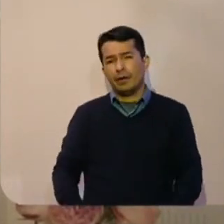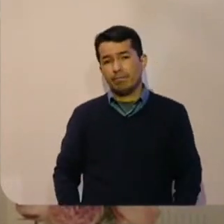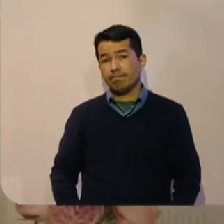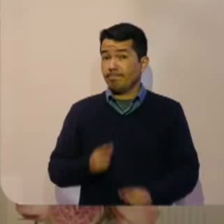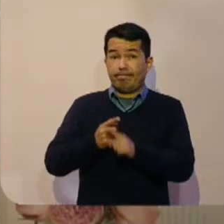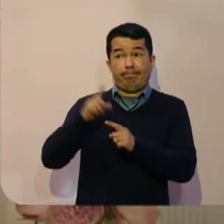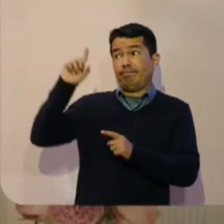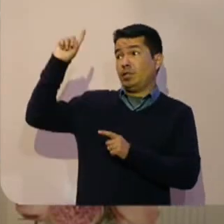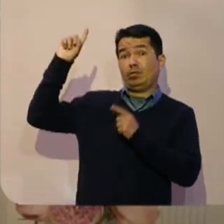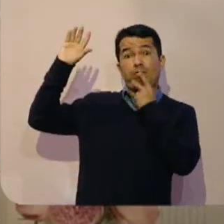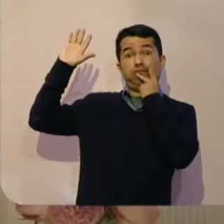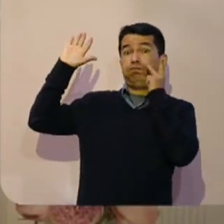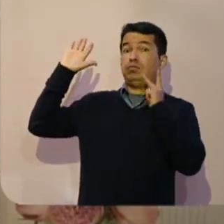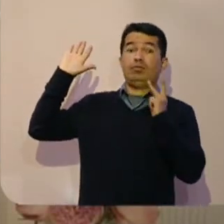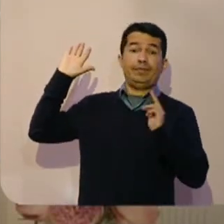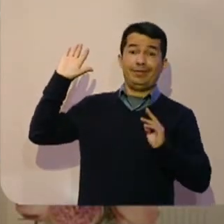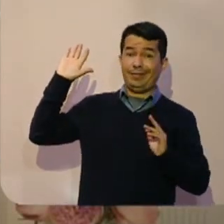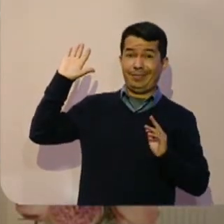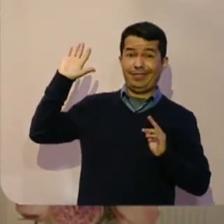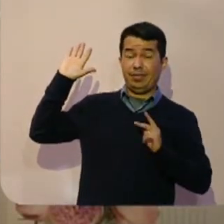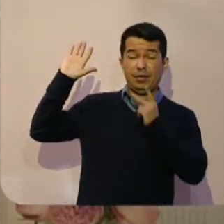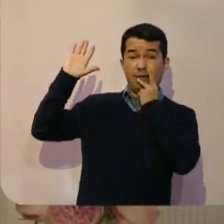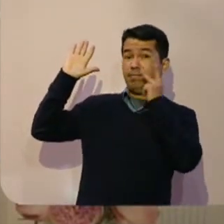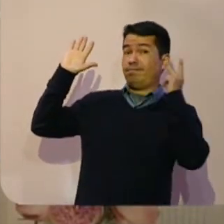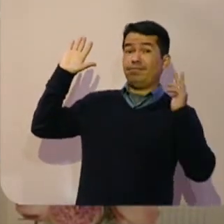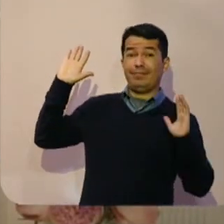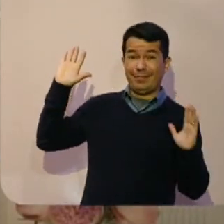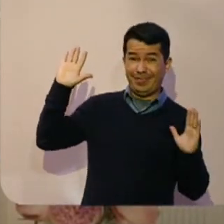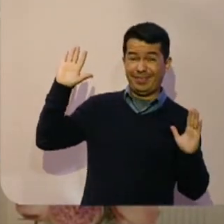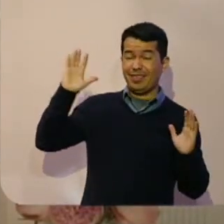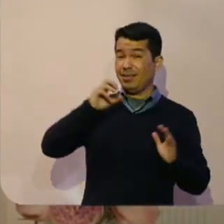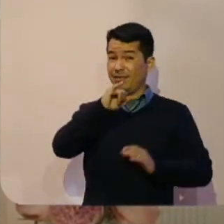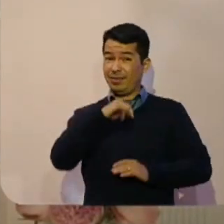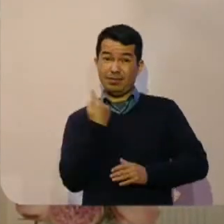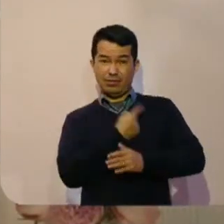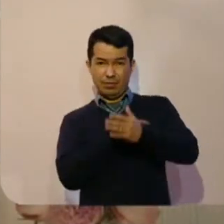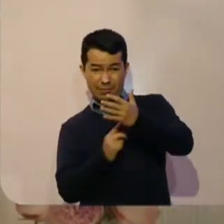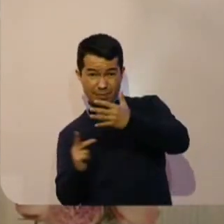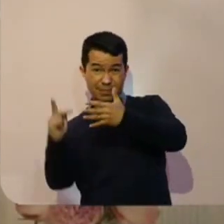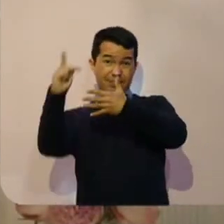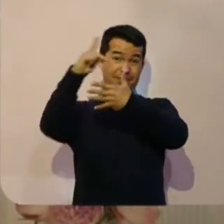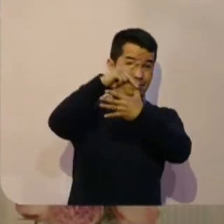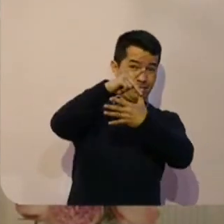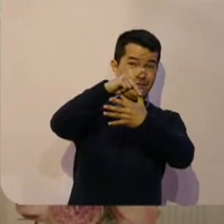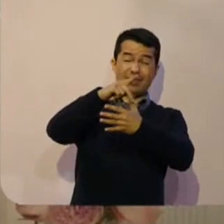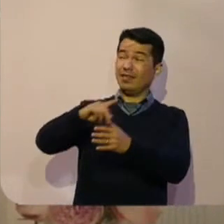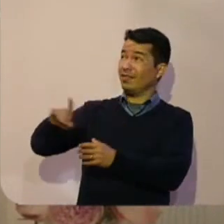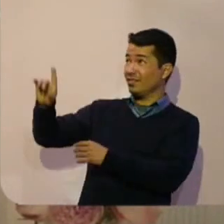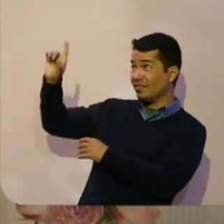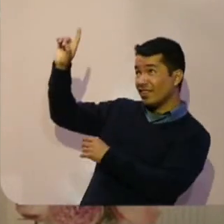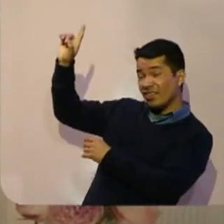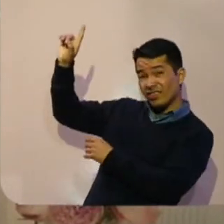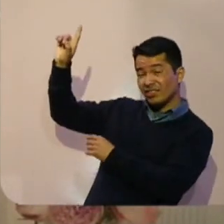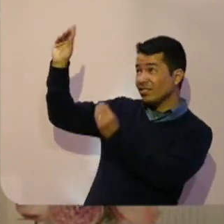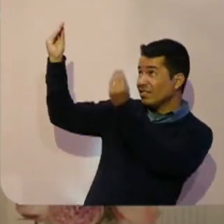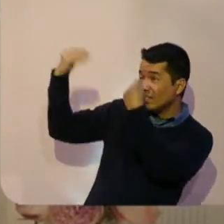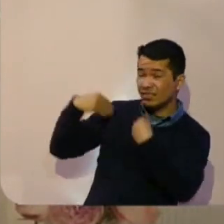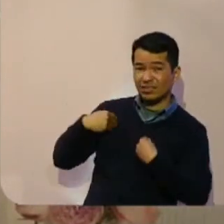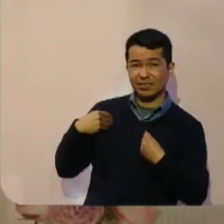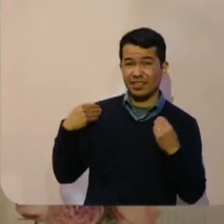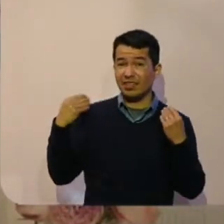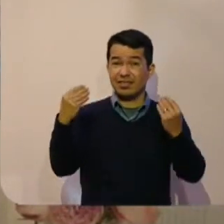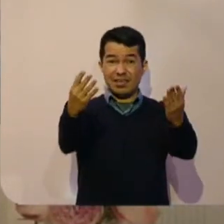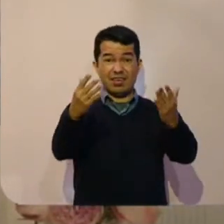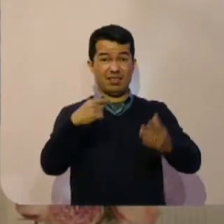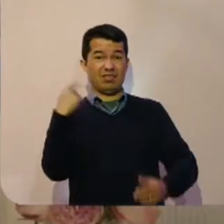que nós vivamos como prioridade na nossa vida, então ele mesmo